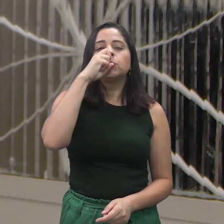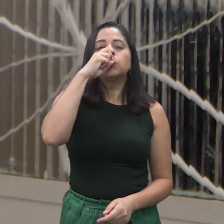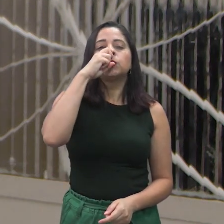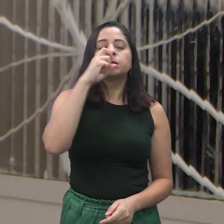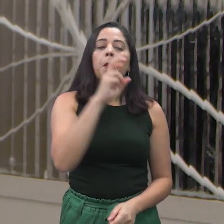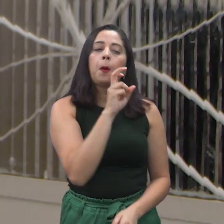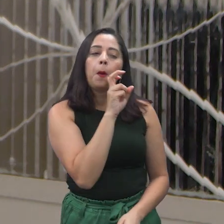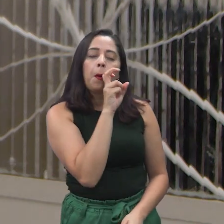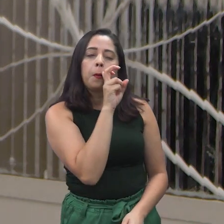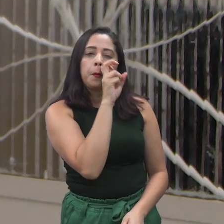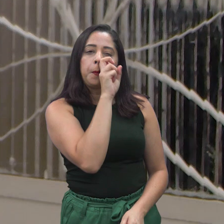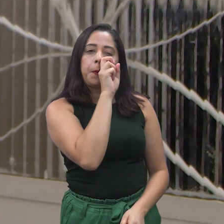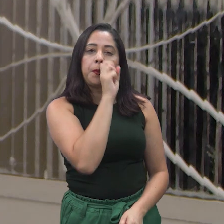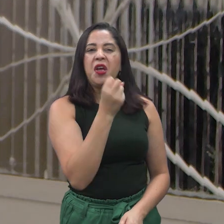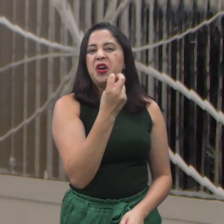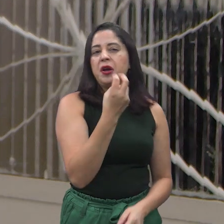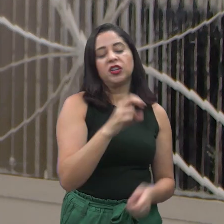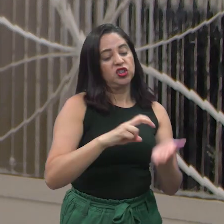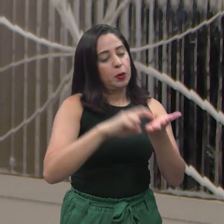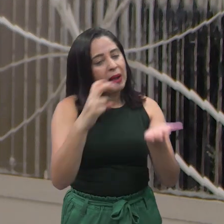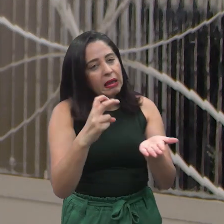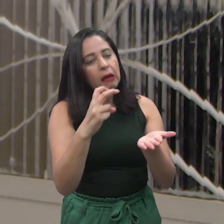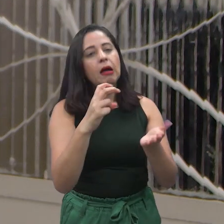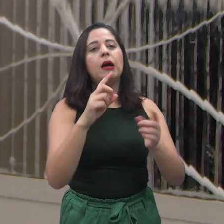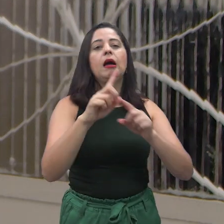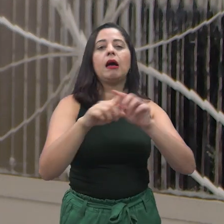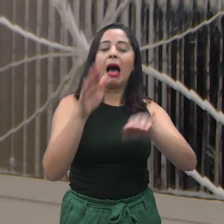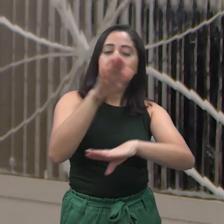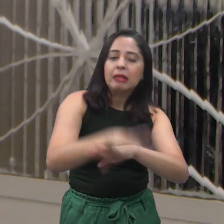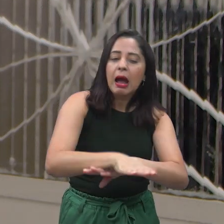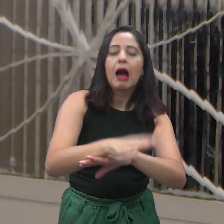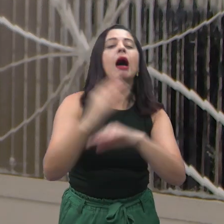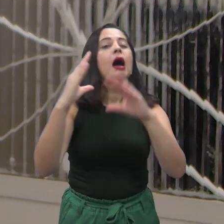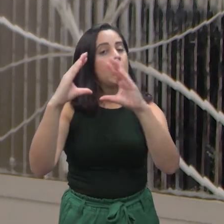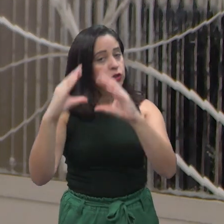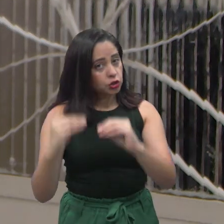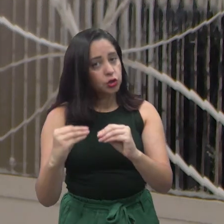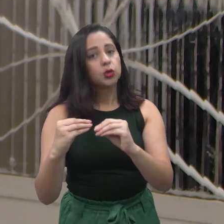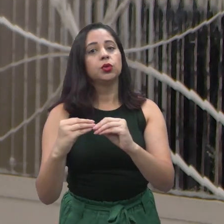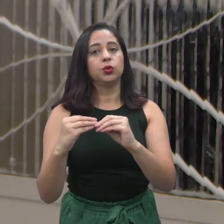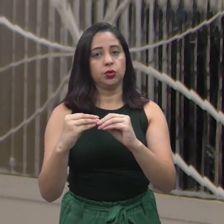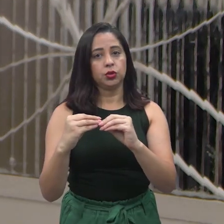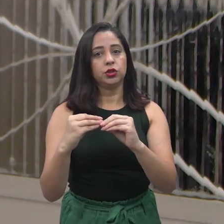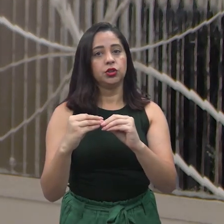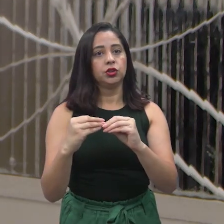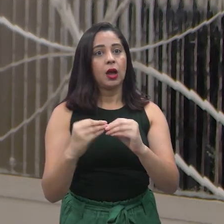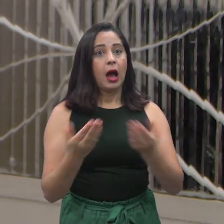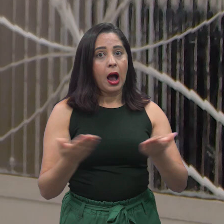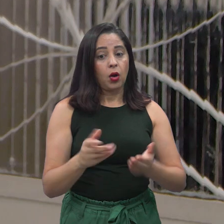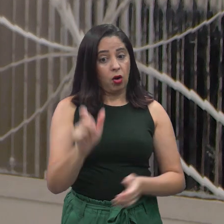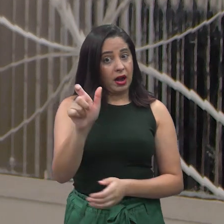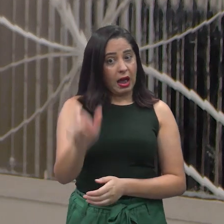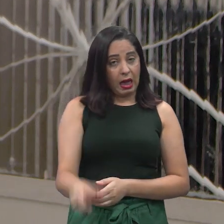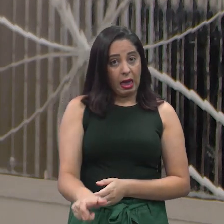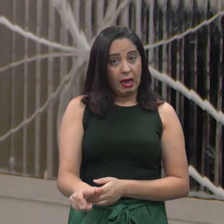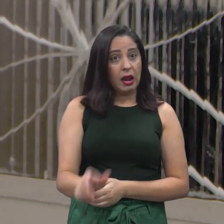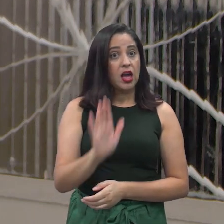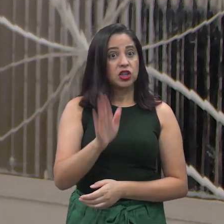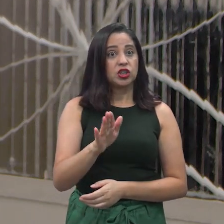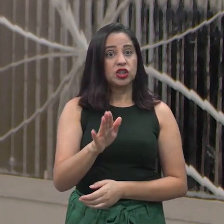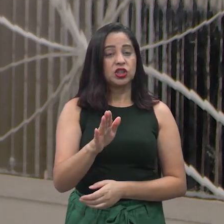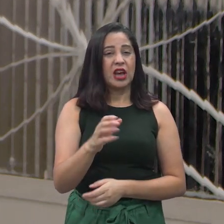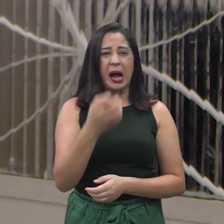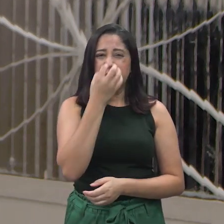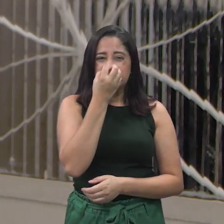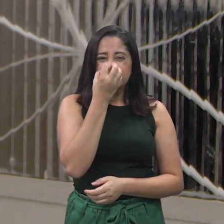3 vezes no dia, geralmente de manhã, antes de vir para a escola, para manter o narizinho dela bem úmido. E isso já reduziu muito a questão de crises alérgicas,